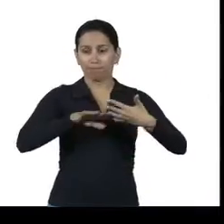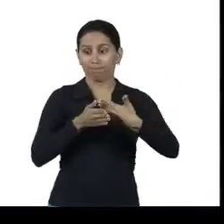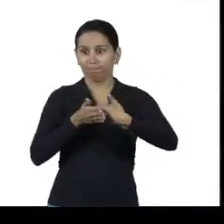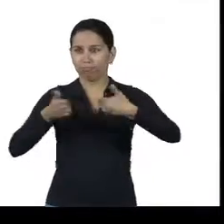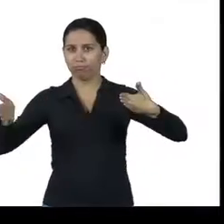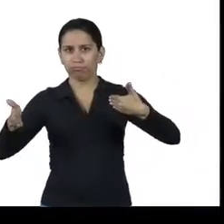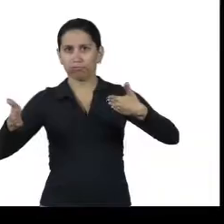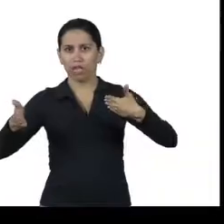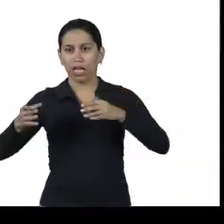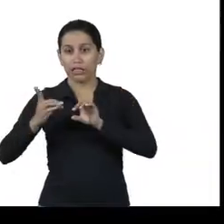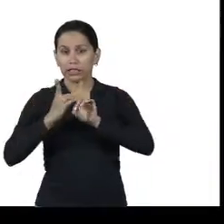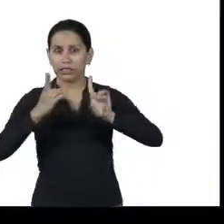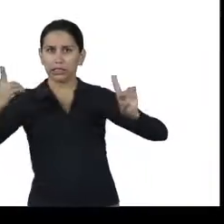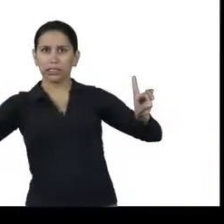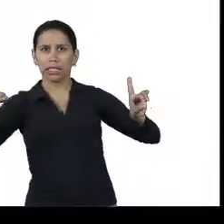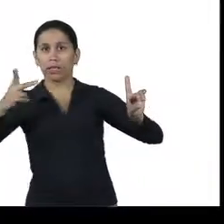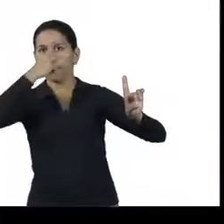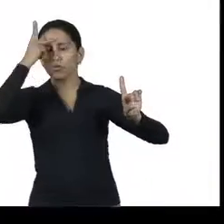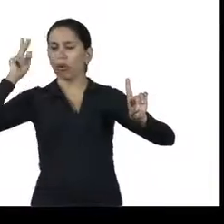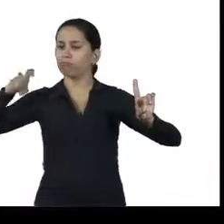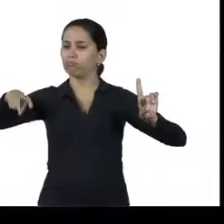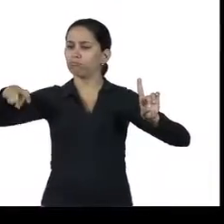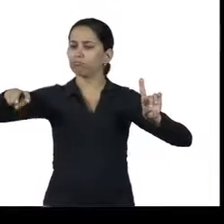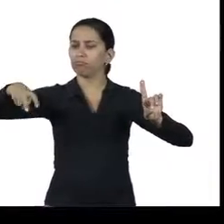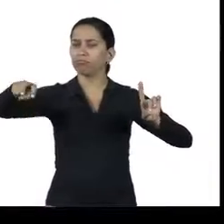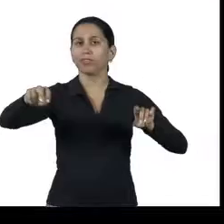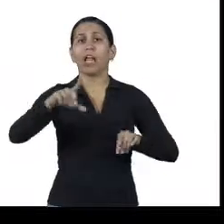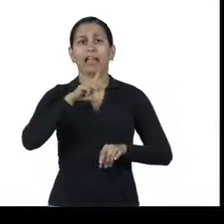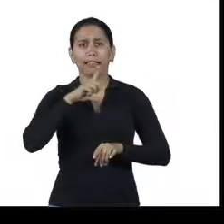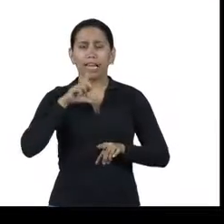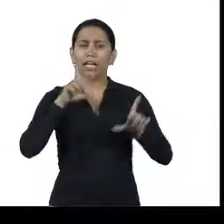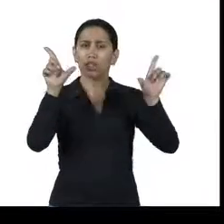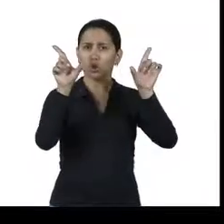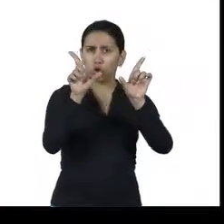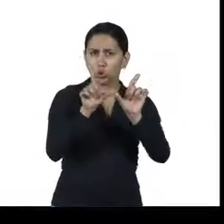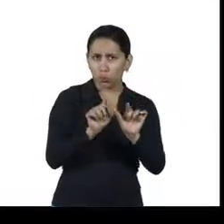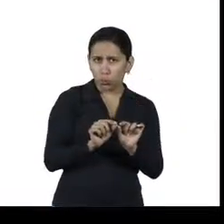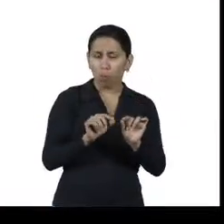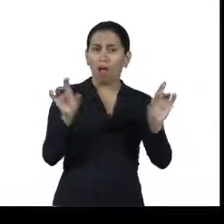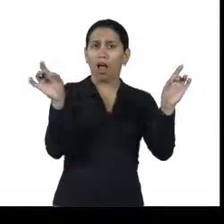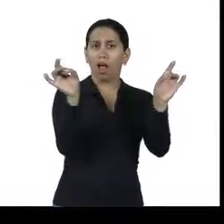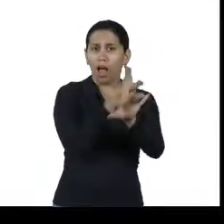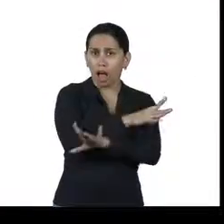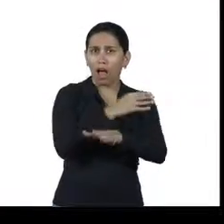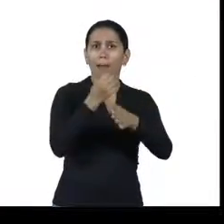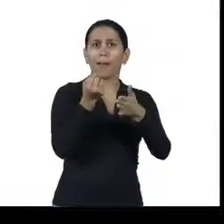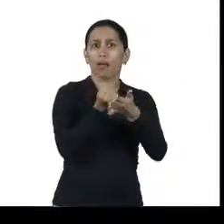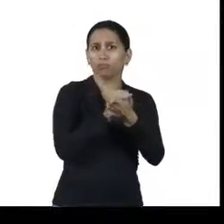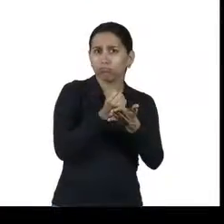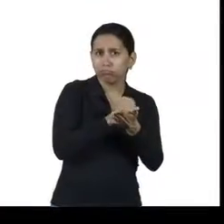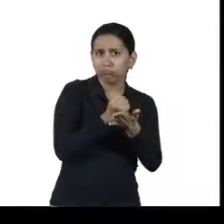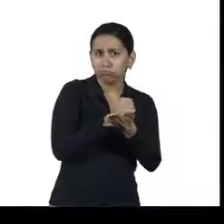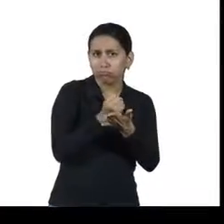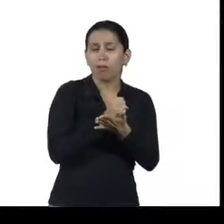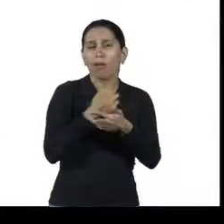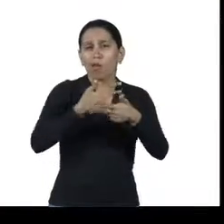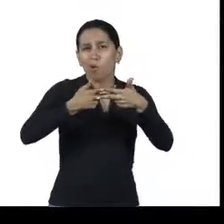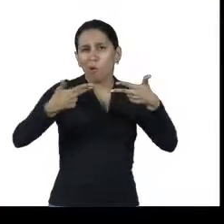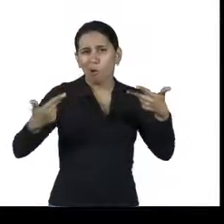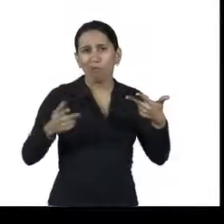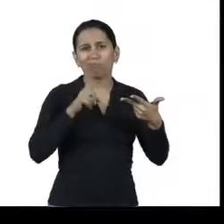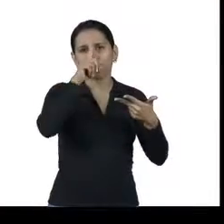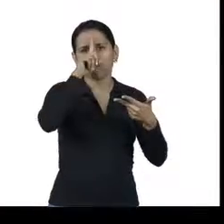Operar em corredor protegido. Existe ainda a intenção de eliminar, reduzir ou neutralizar os níveis ou as concentrações dos